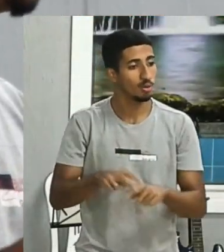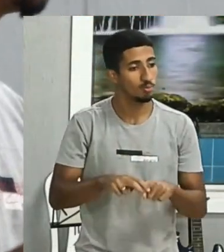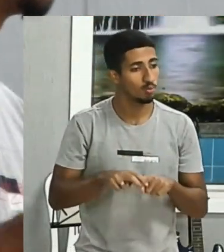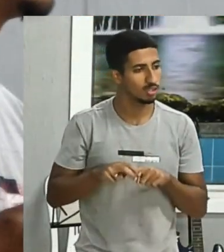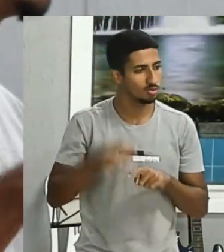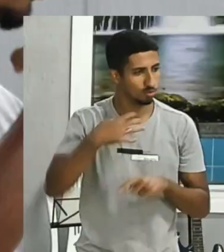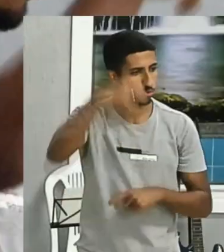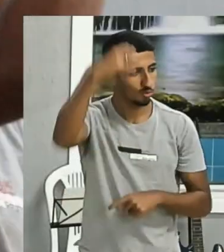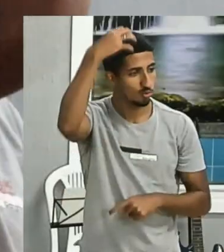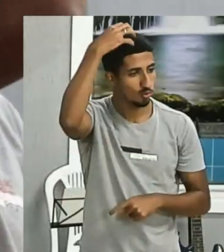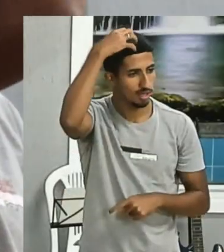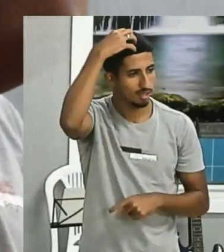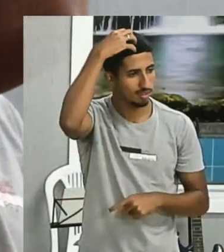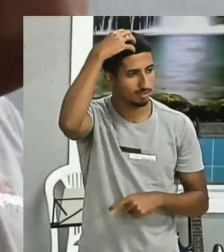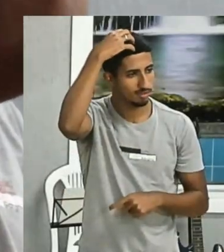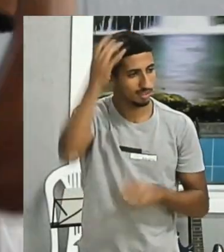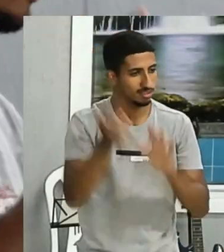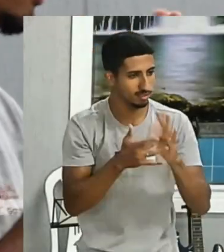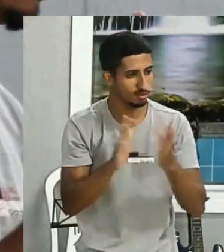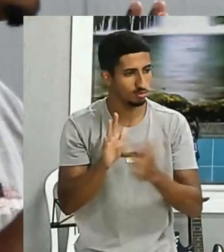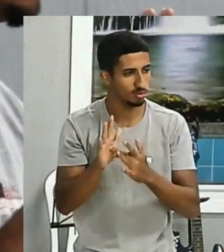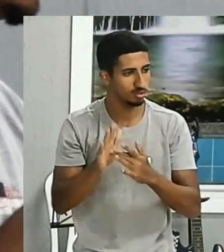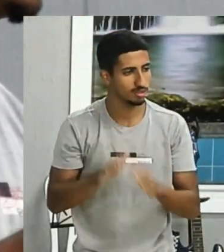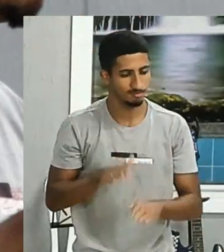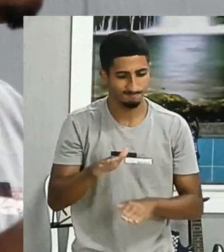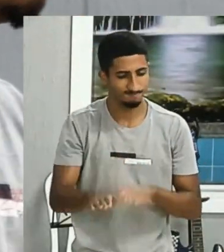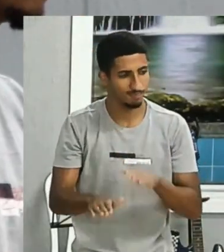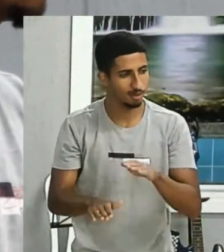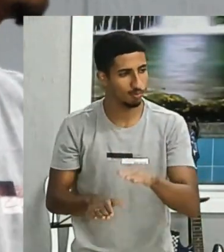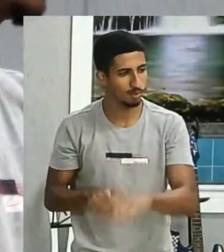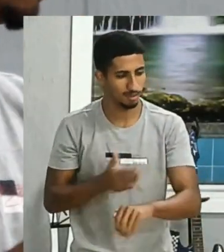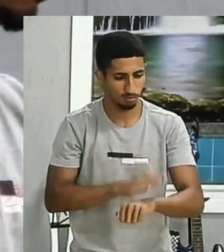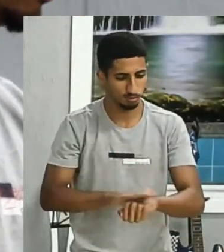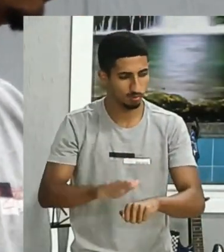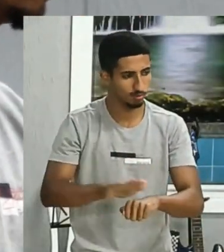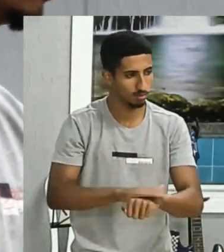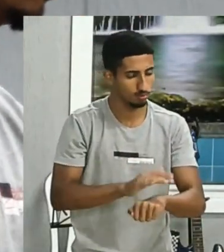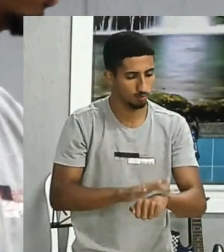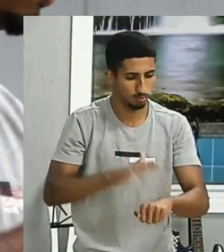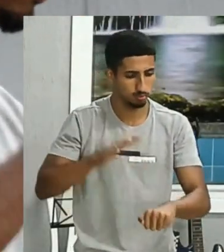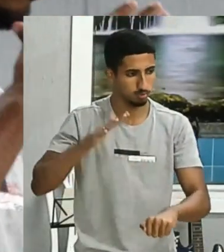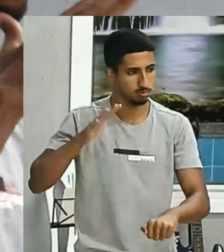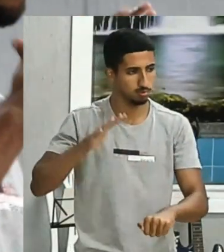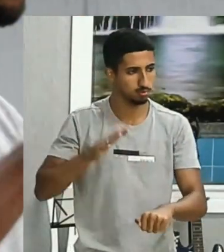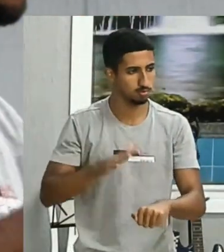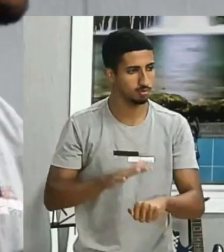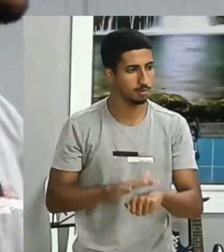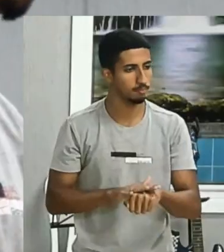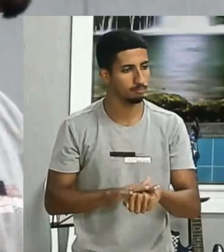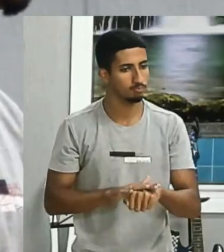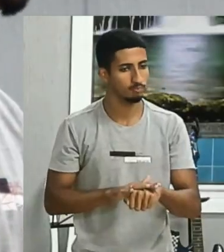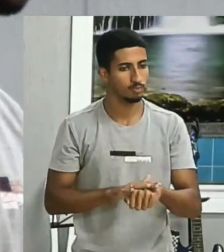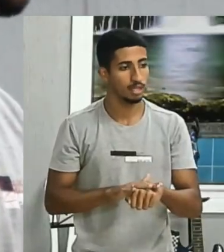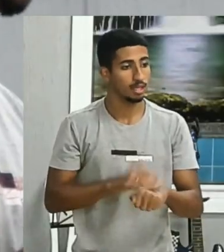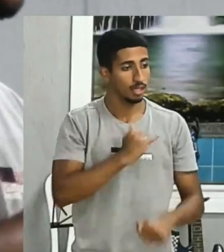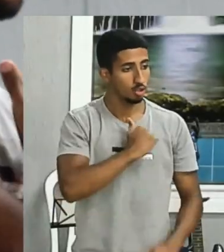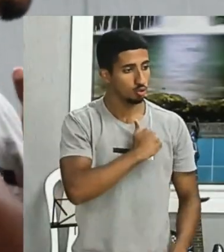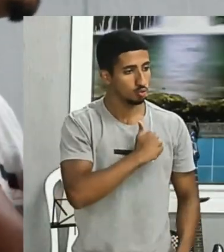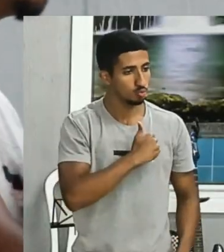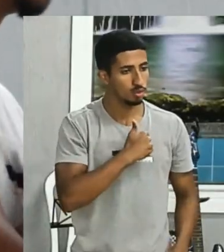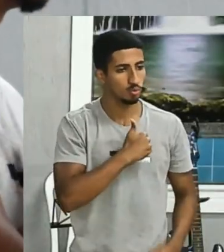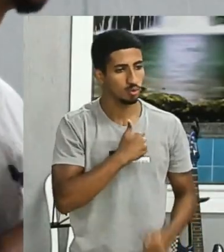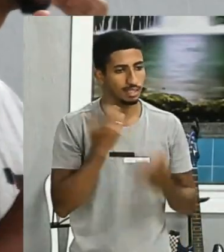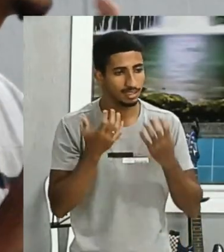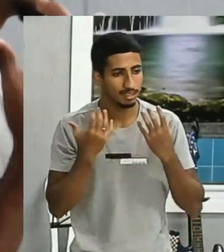entender nesse símbolo é que João está querendo dizer, ou querendo apresentar para aquela